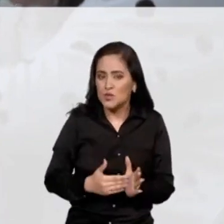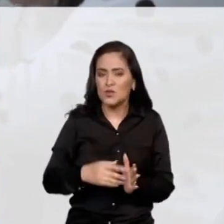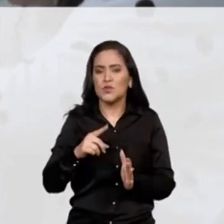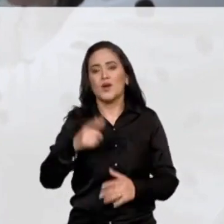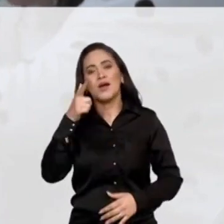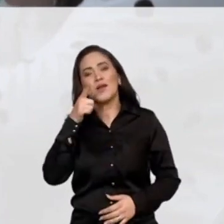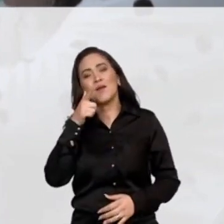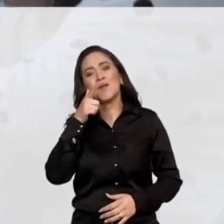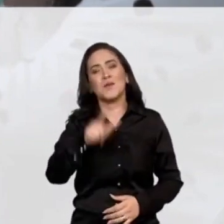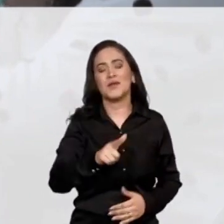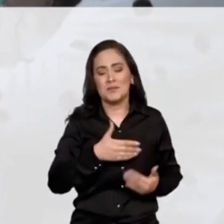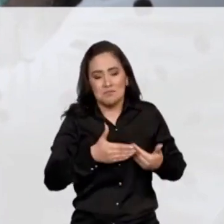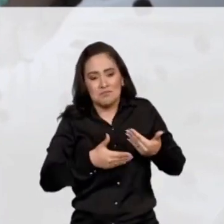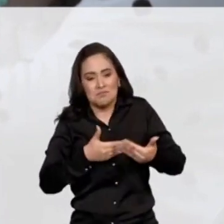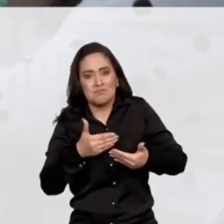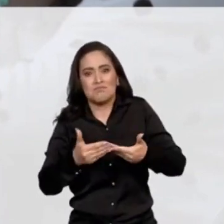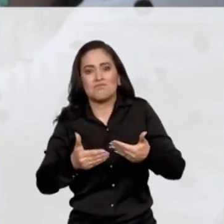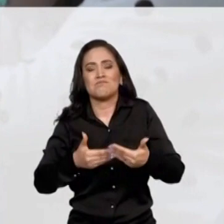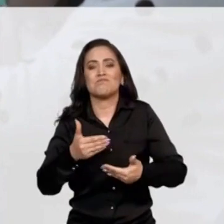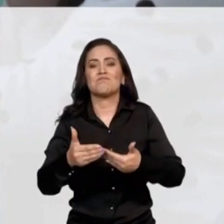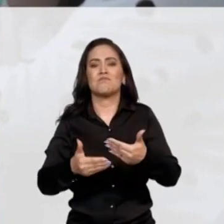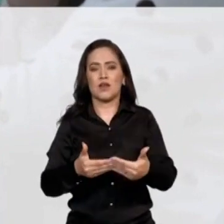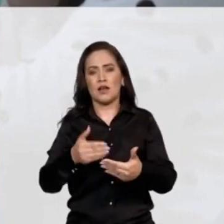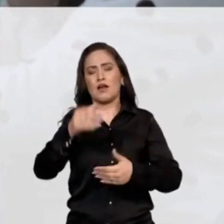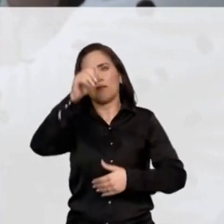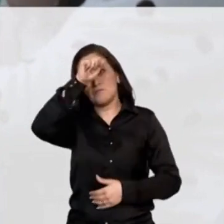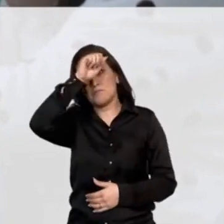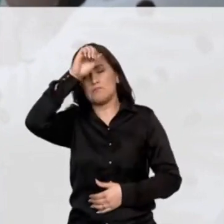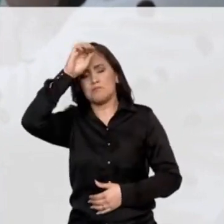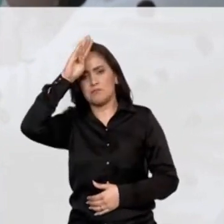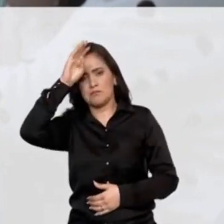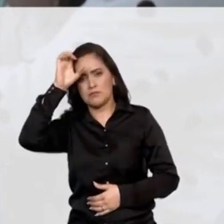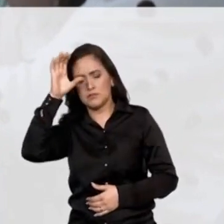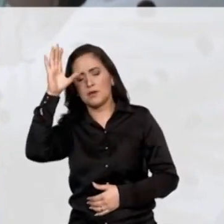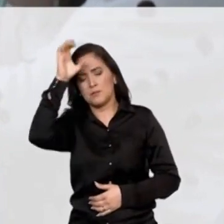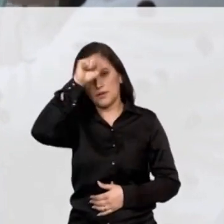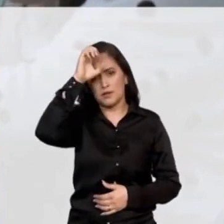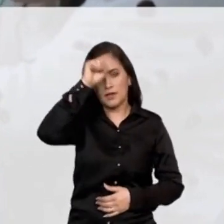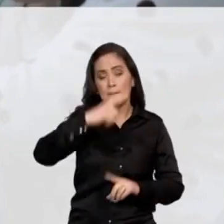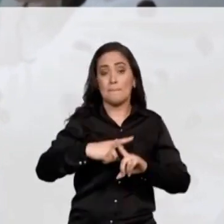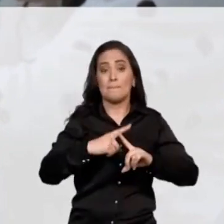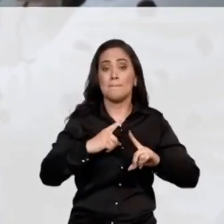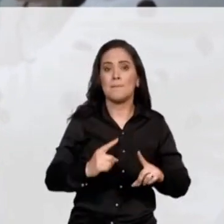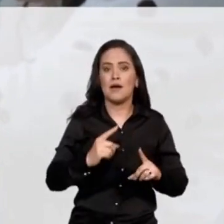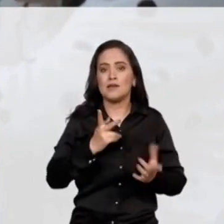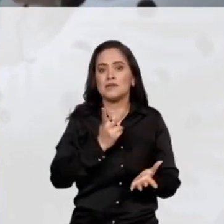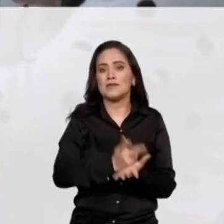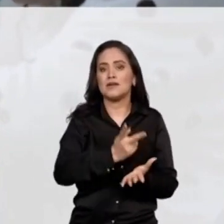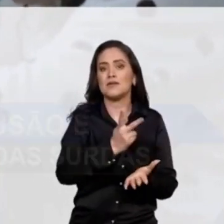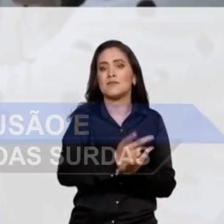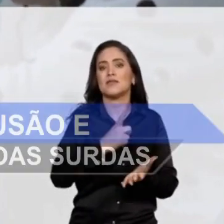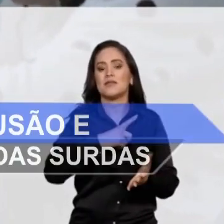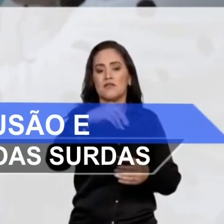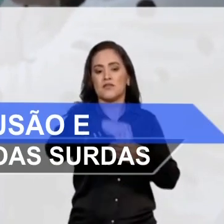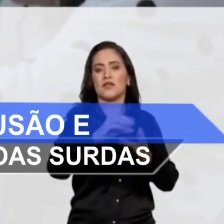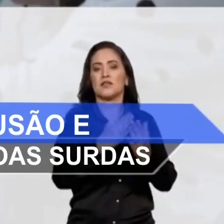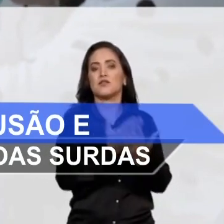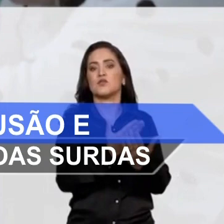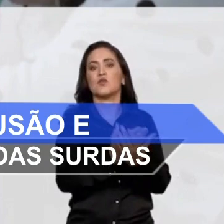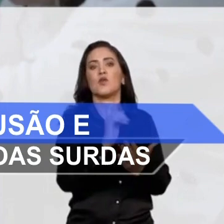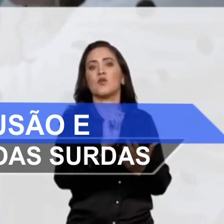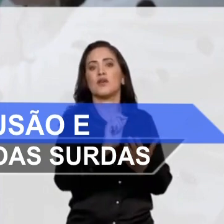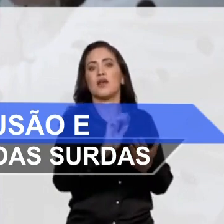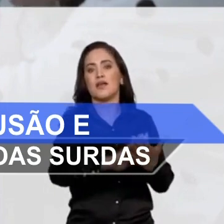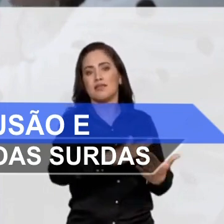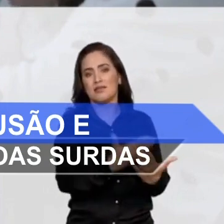tudo, ele conseguiu se alfabetizar, mas sempre teve na escola a